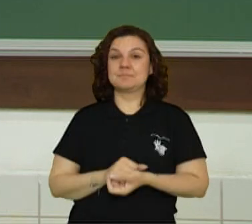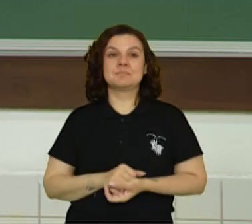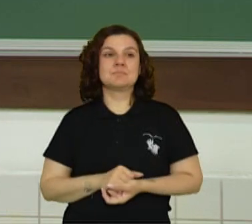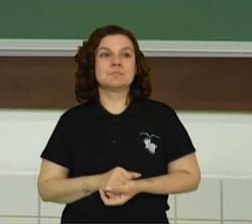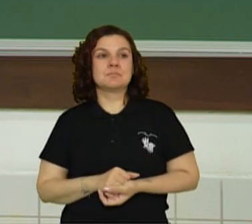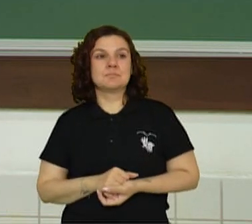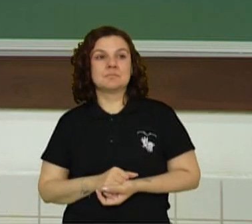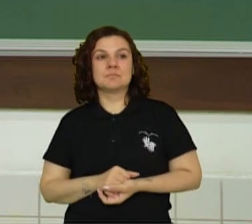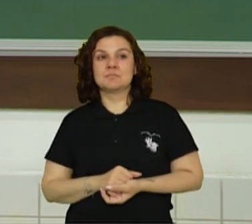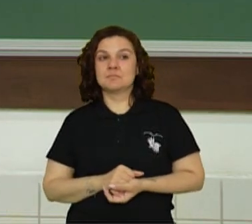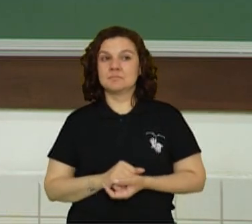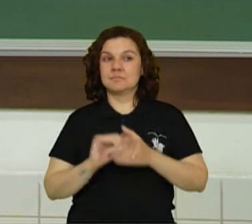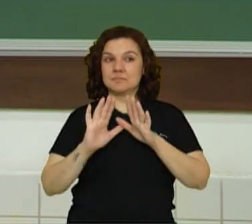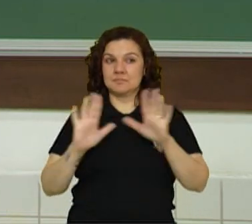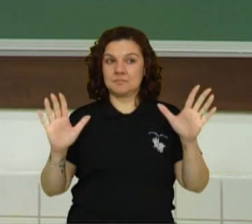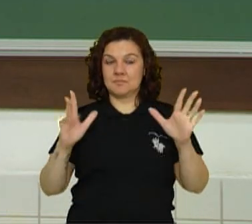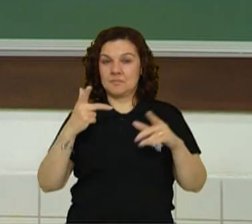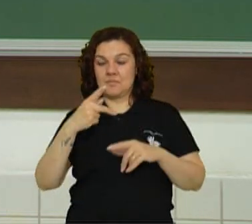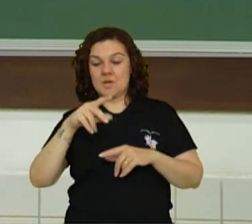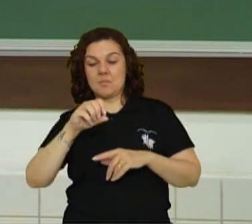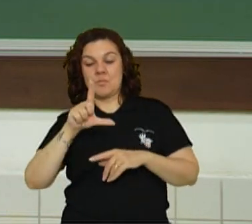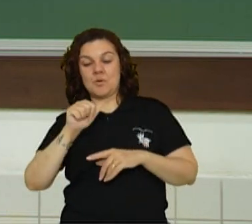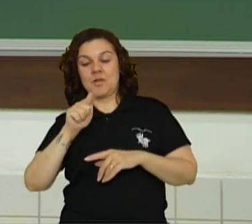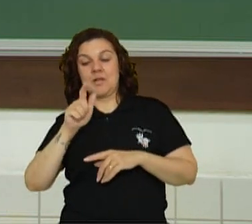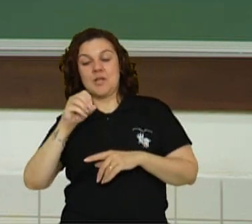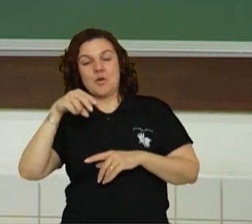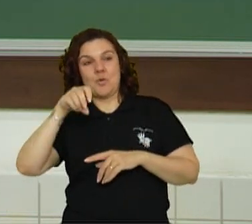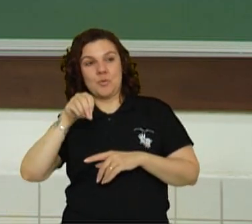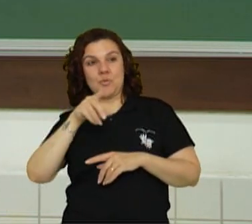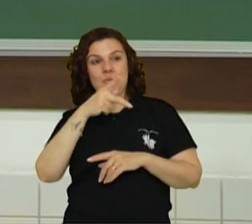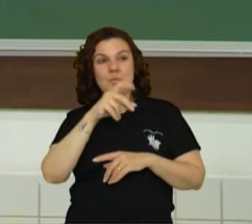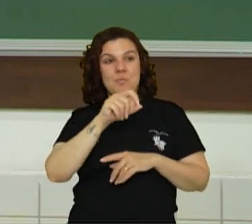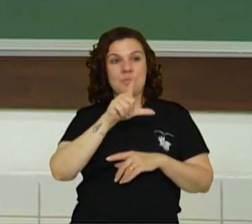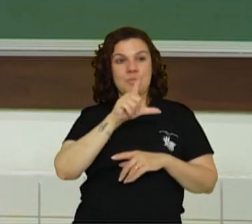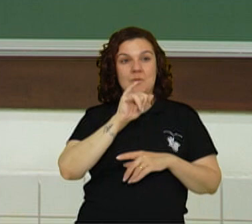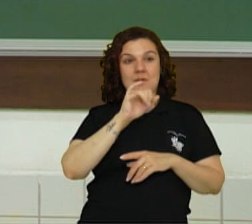regular. Polígono, poliedro, deixa a professora meio confusa, mas a gente vai acertando.